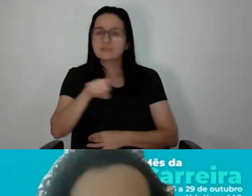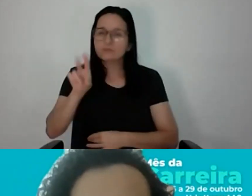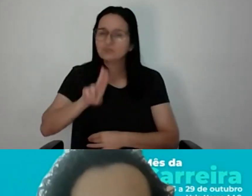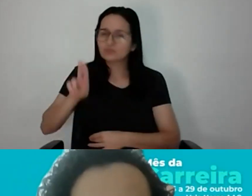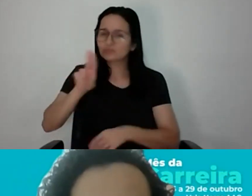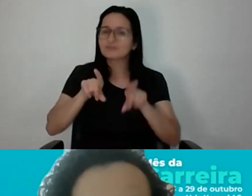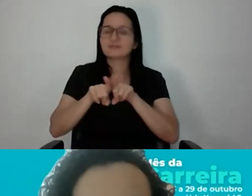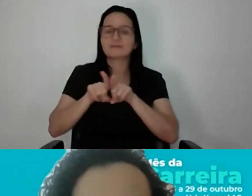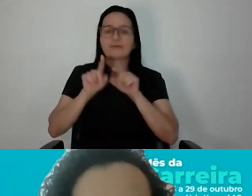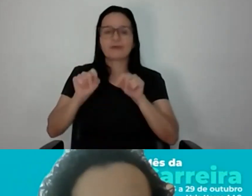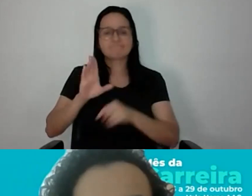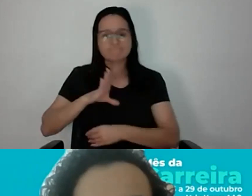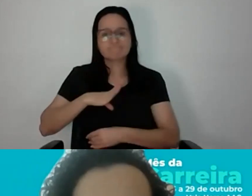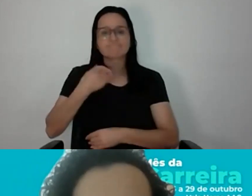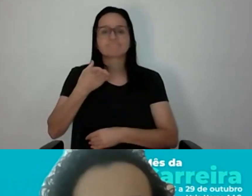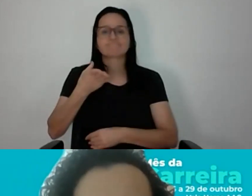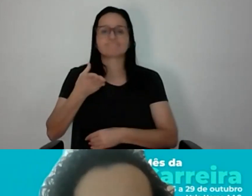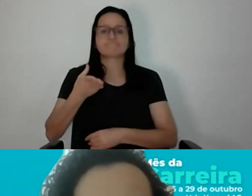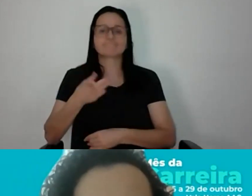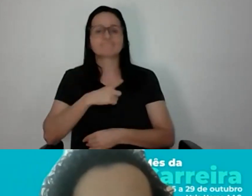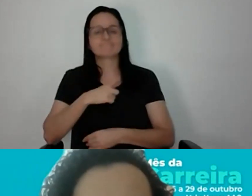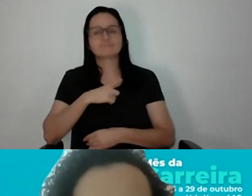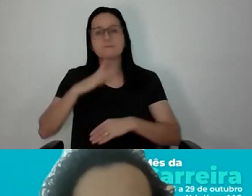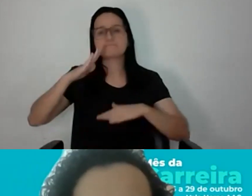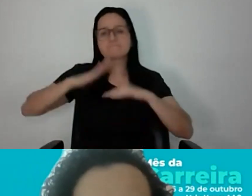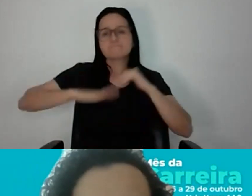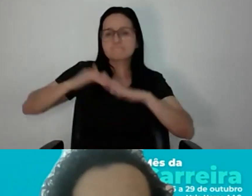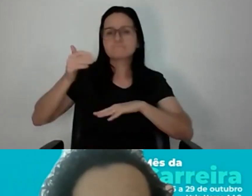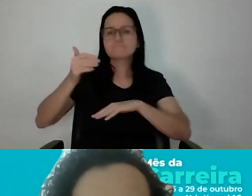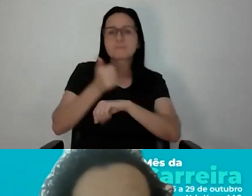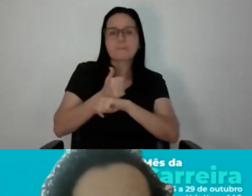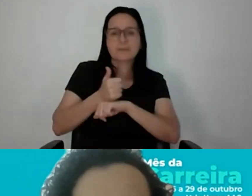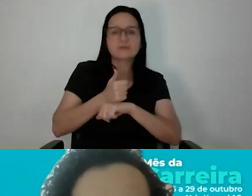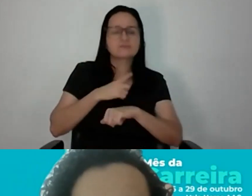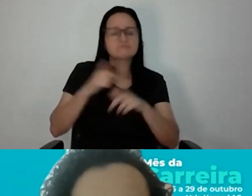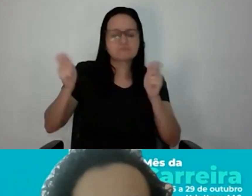da ousadia e da prática para que vocês consigam ver os resultados